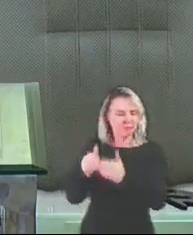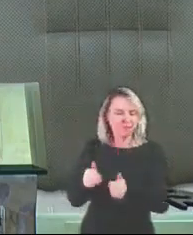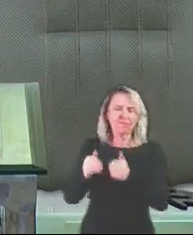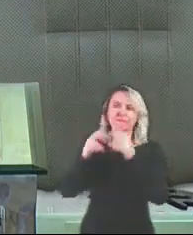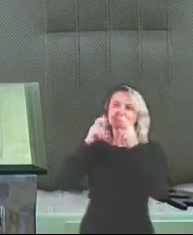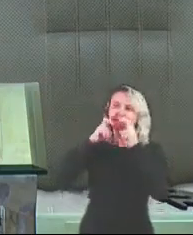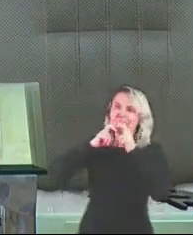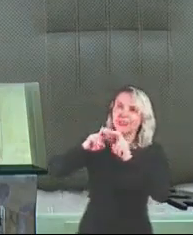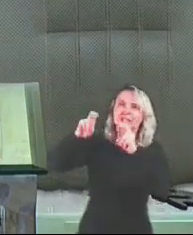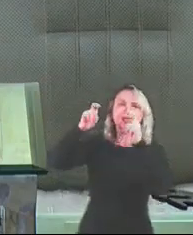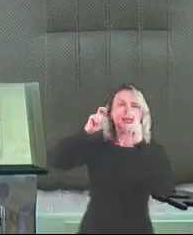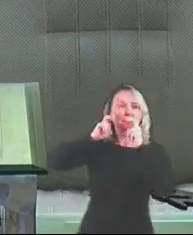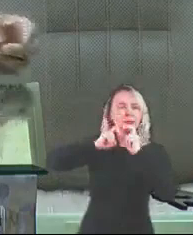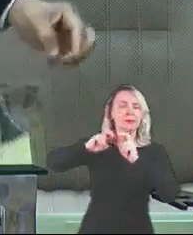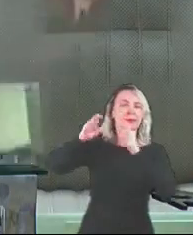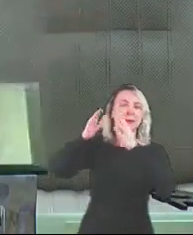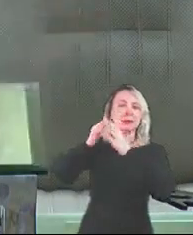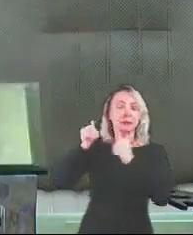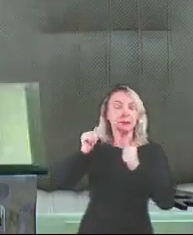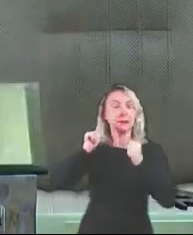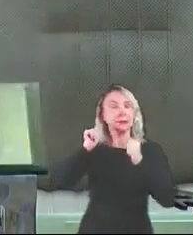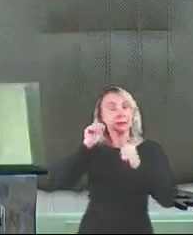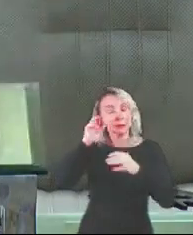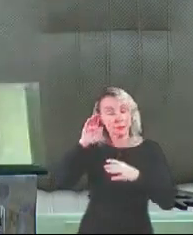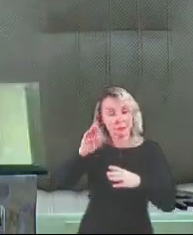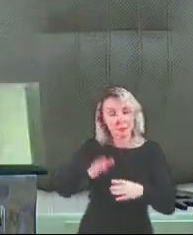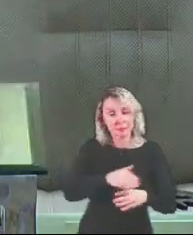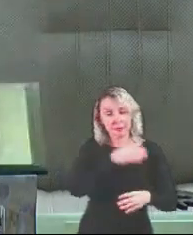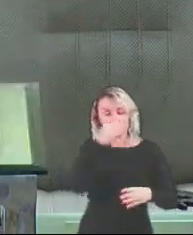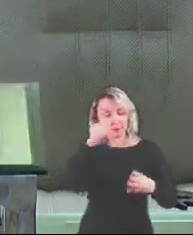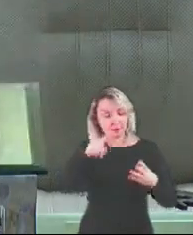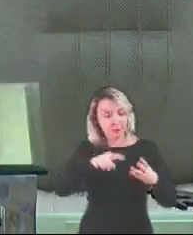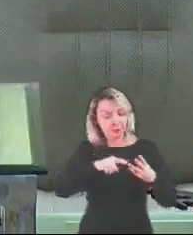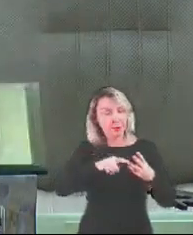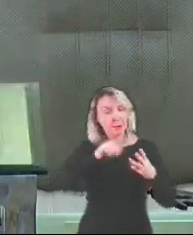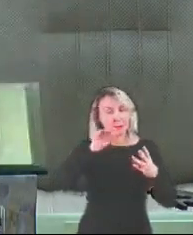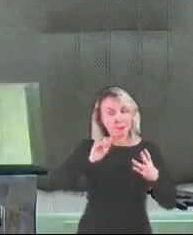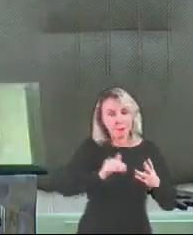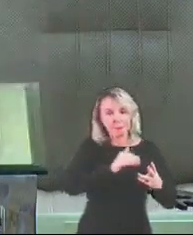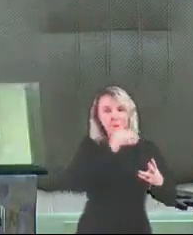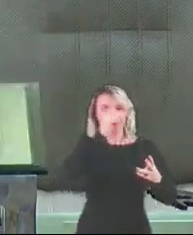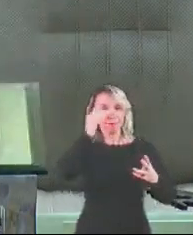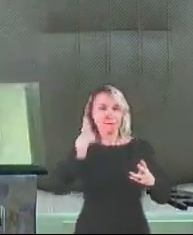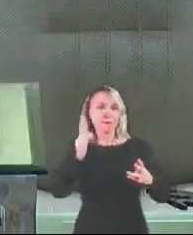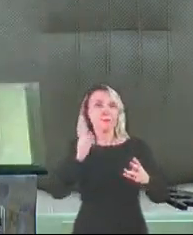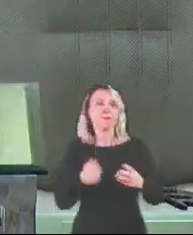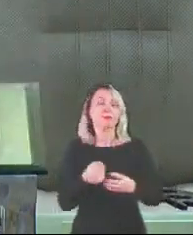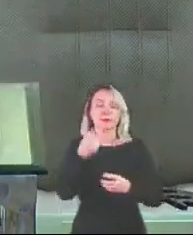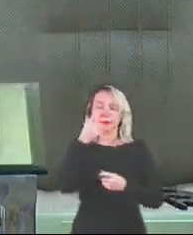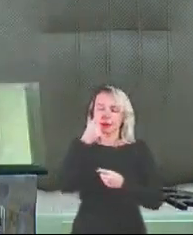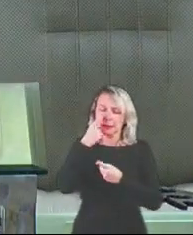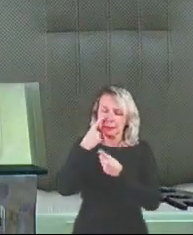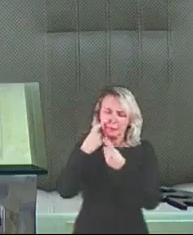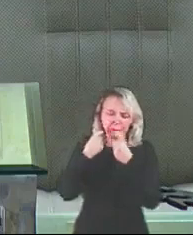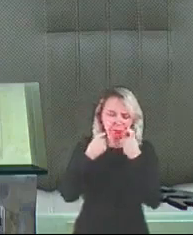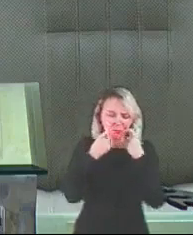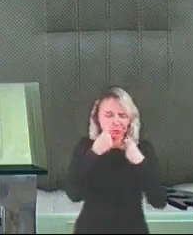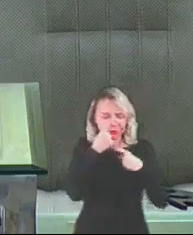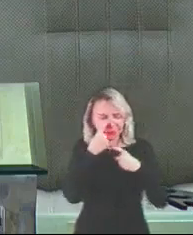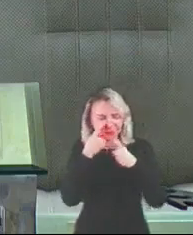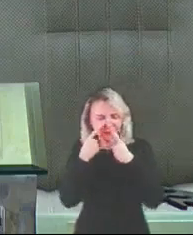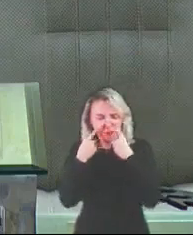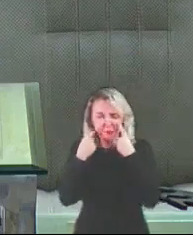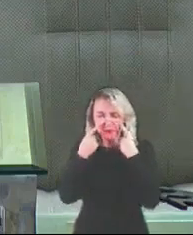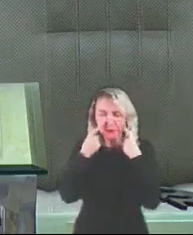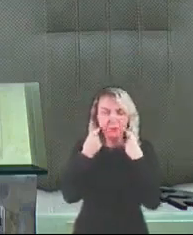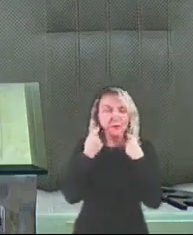se enfervecendo. E os rabinos dizem: quando as lágrimas quentes começam a descer dos nossos olhos, é sinal que ela